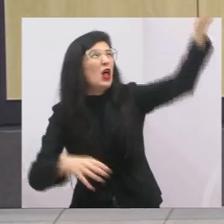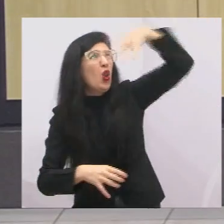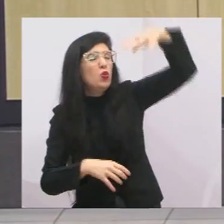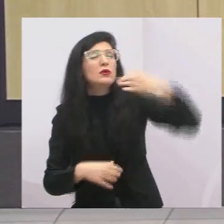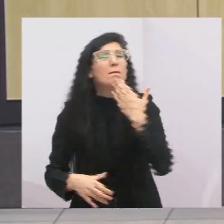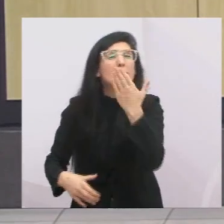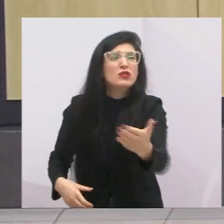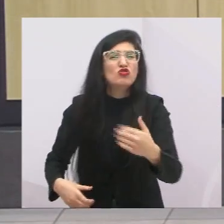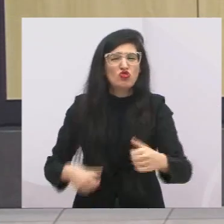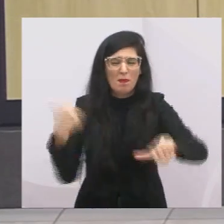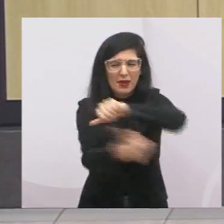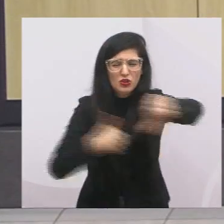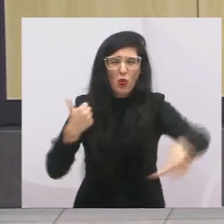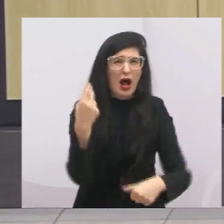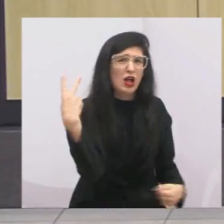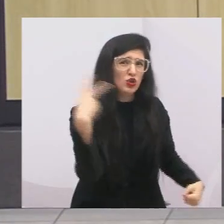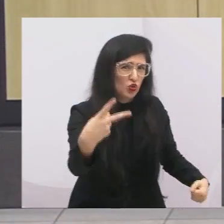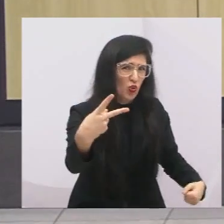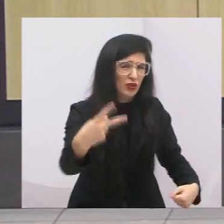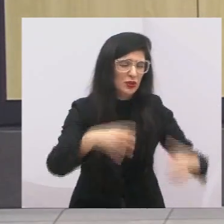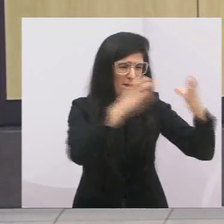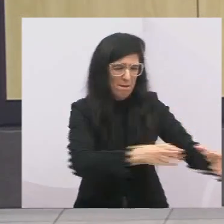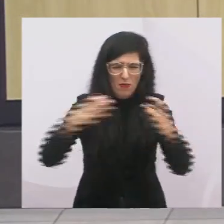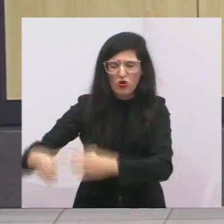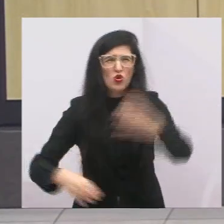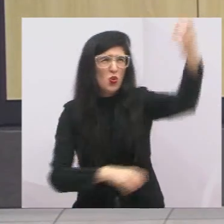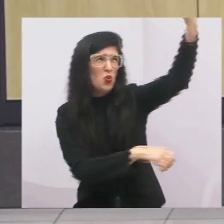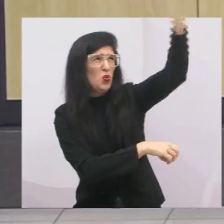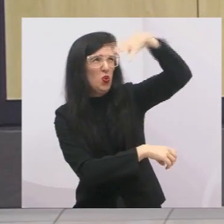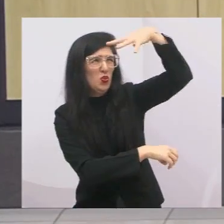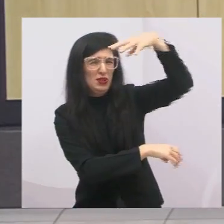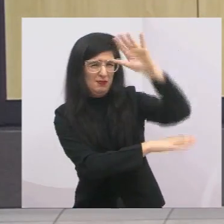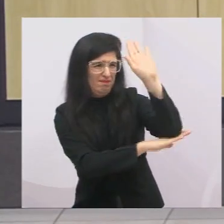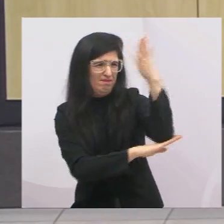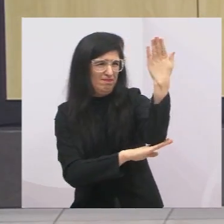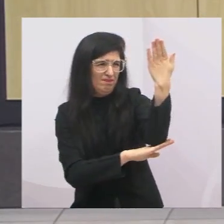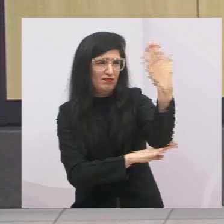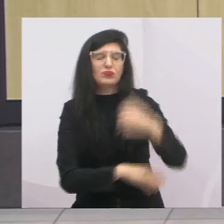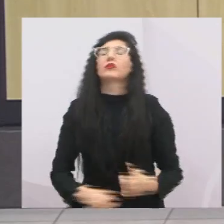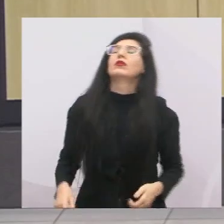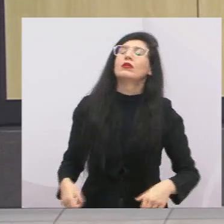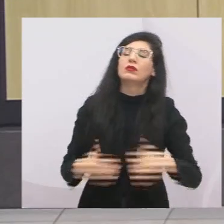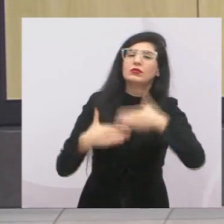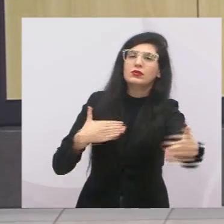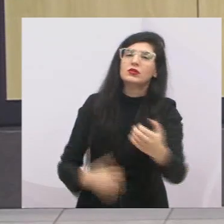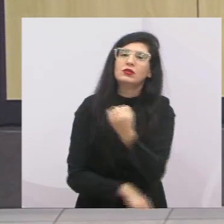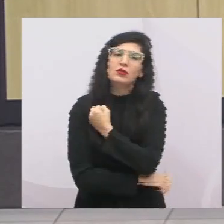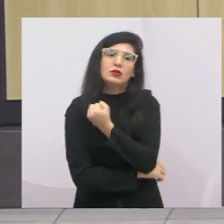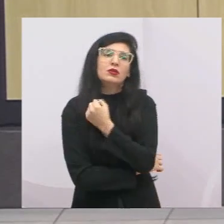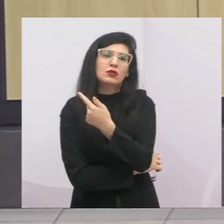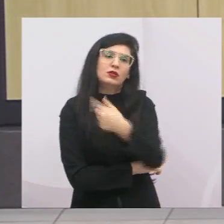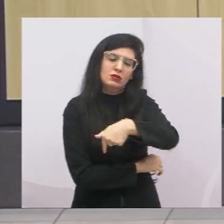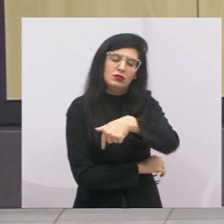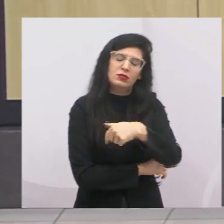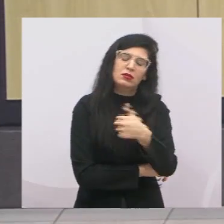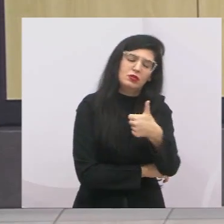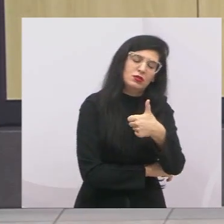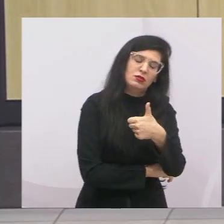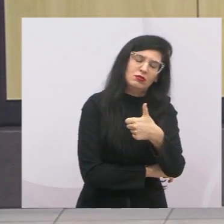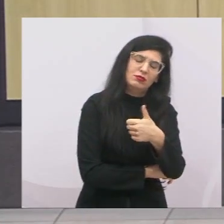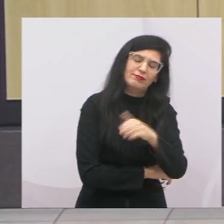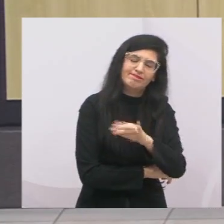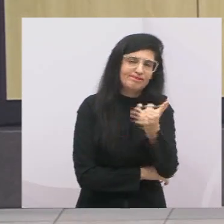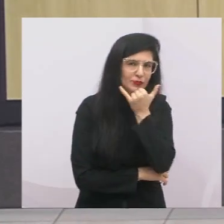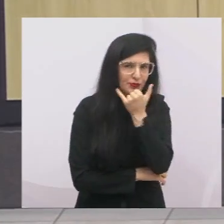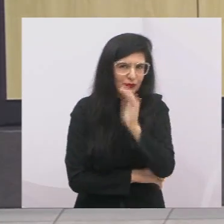apresentam risco de queda na estrada do Remedinho, nas proximidades dos números 718 e 1912, no bairro Paratei do